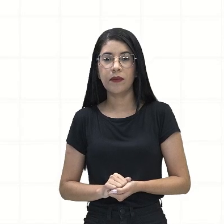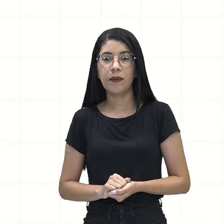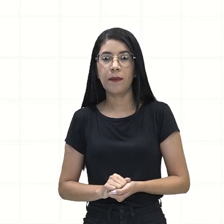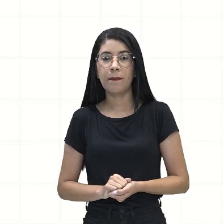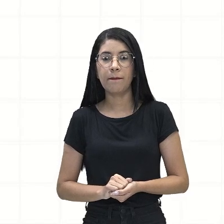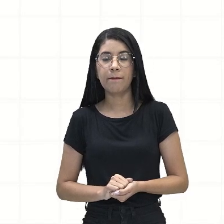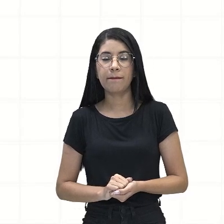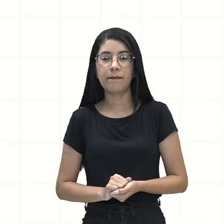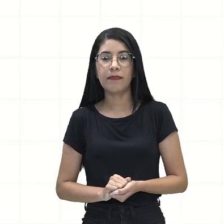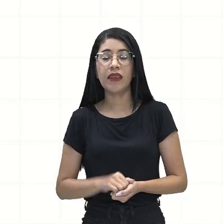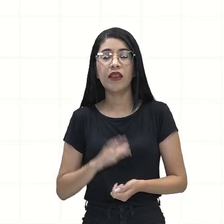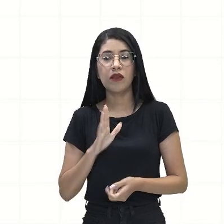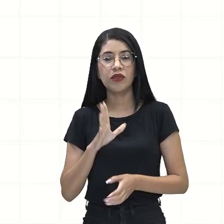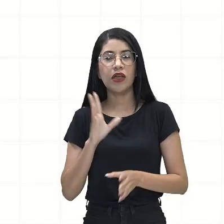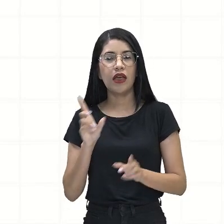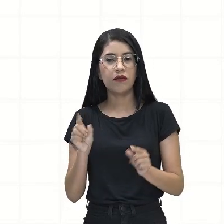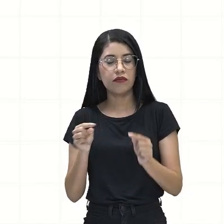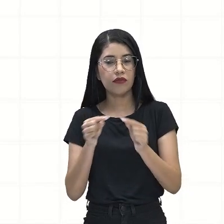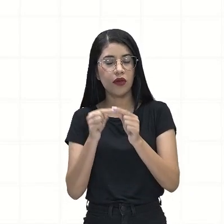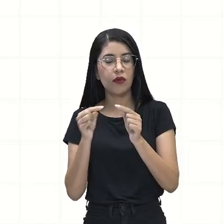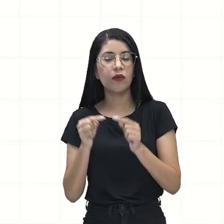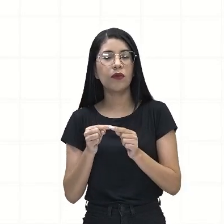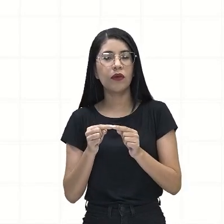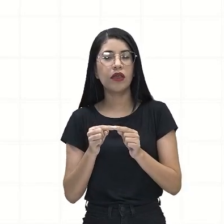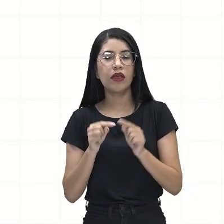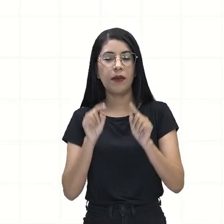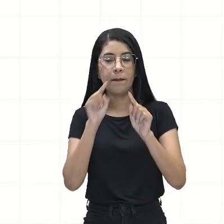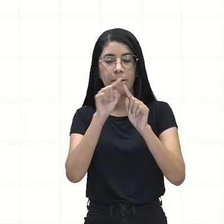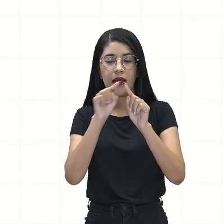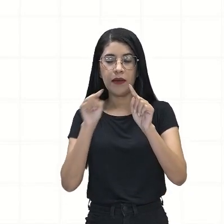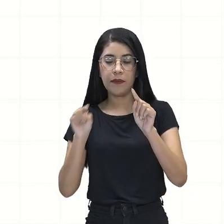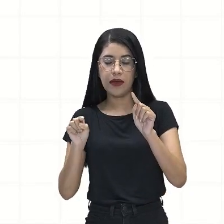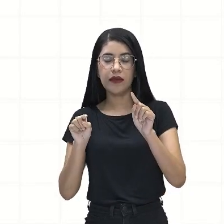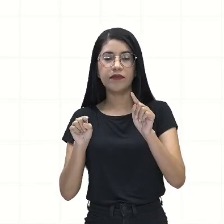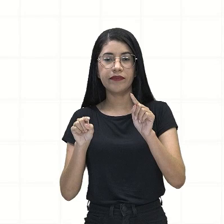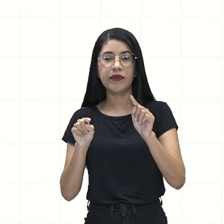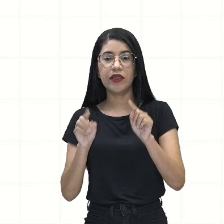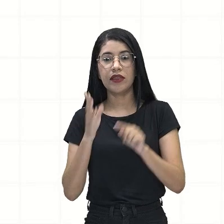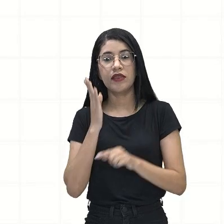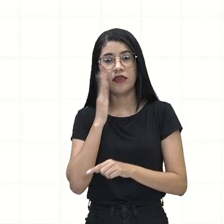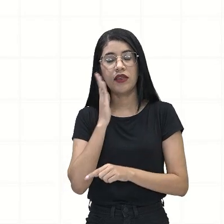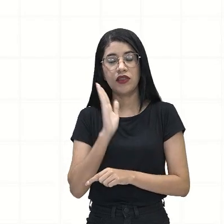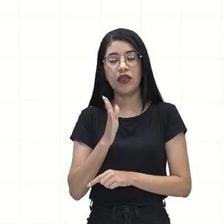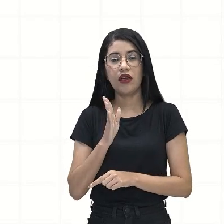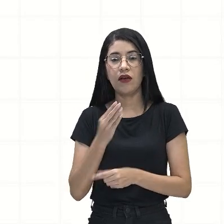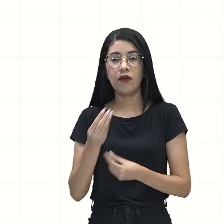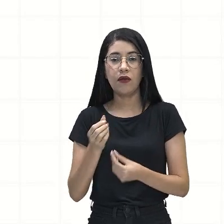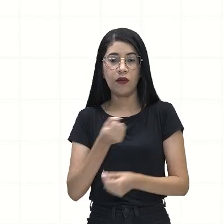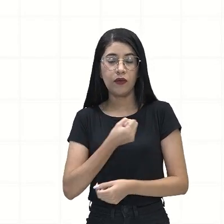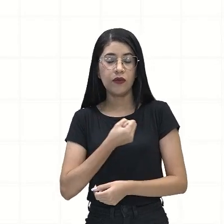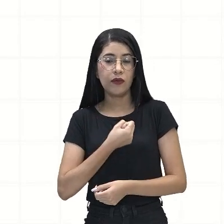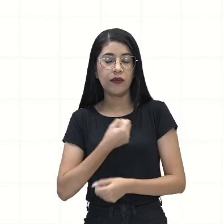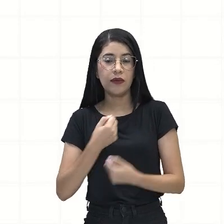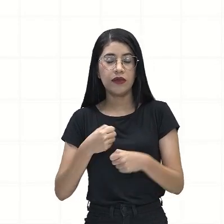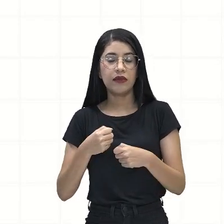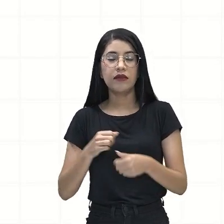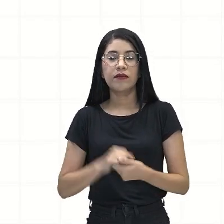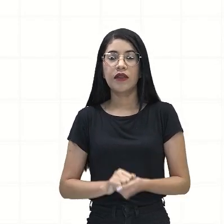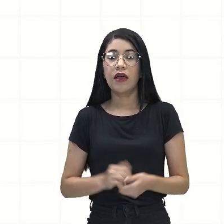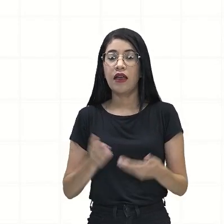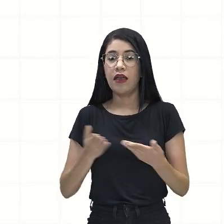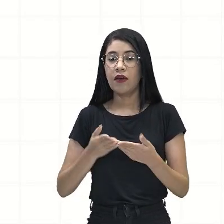eu destaquei os pontos, né, eu já sei quais são esses pontos, agora eu vou